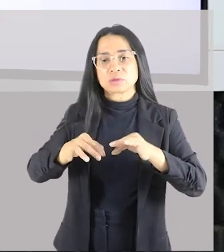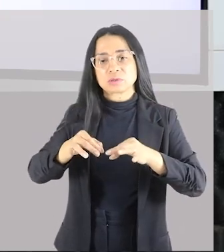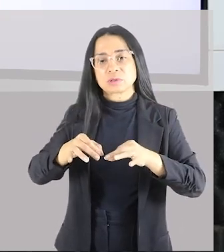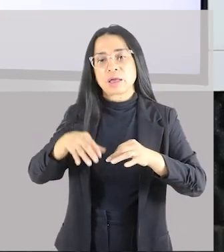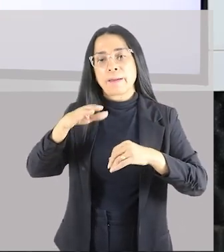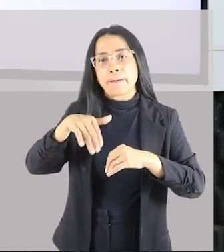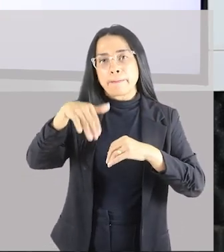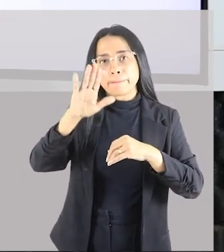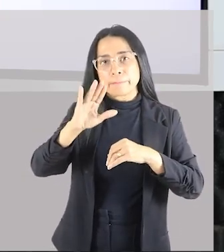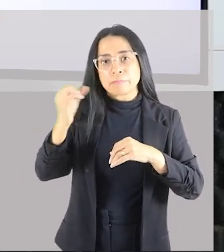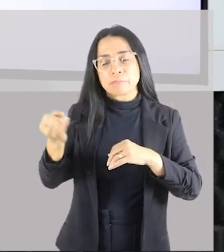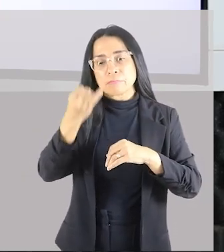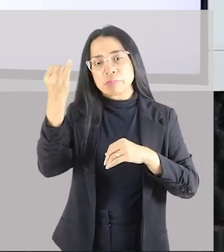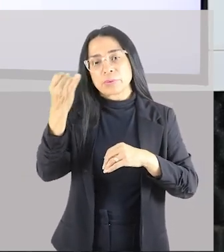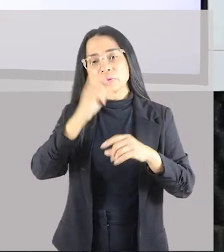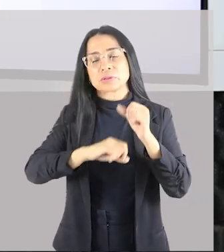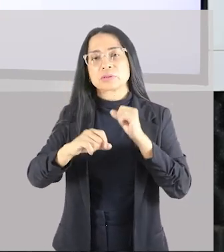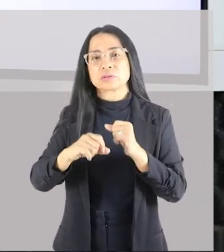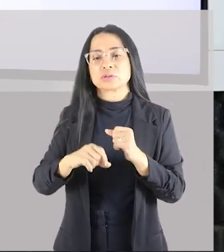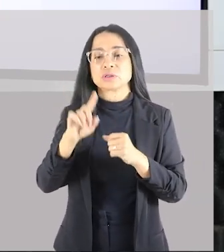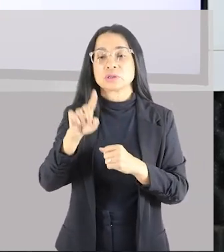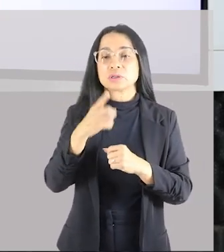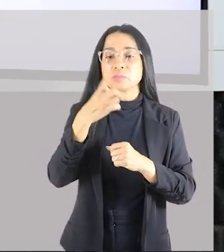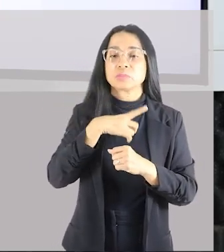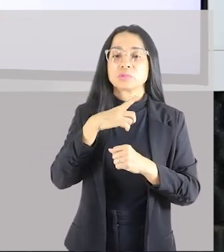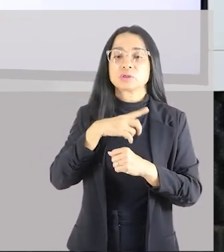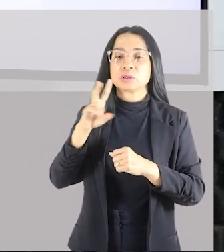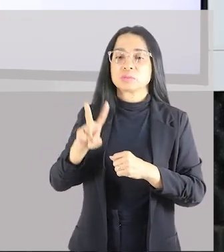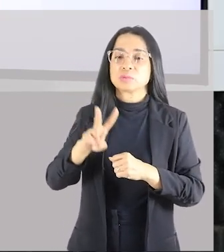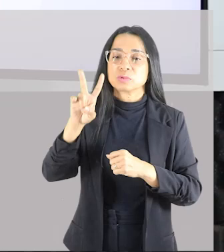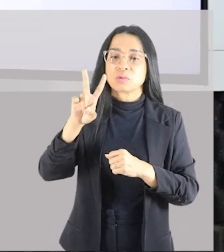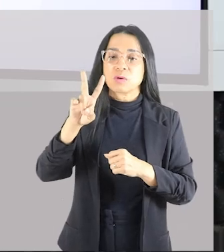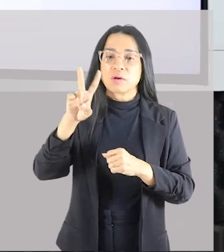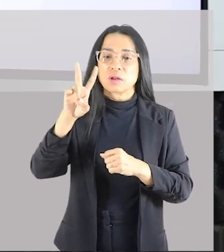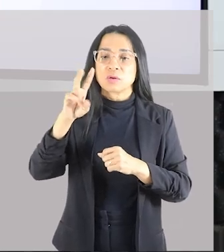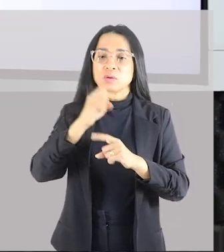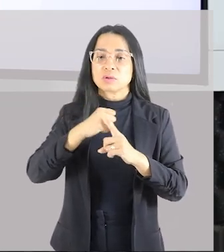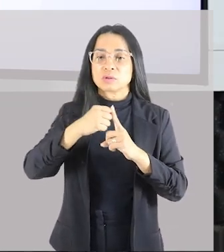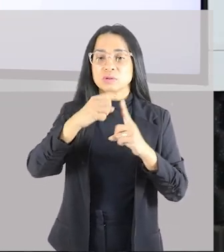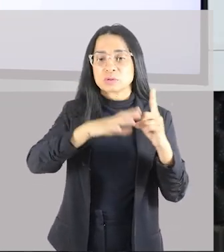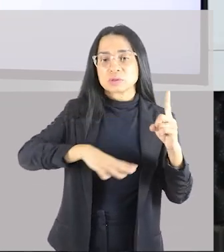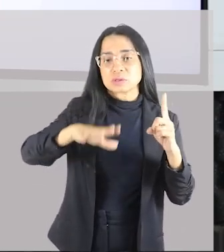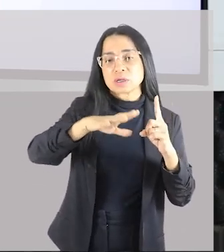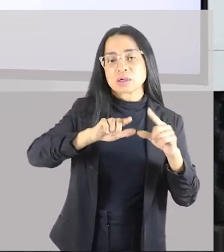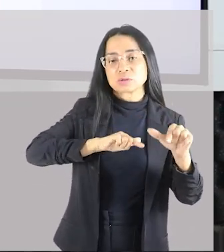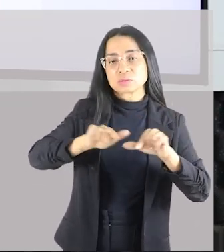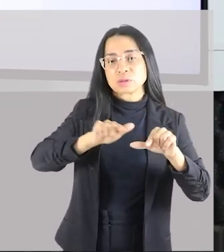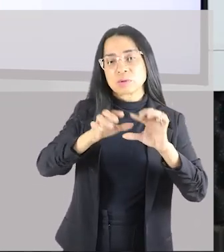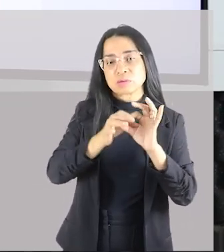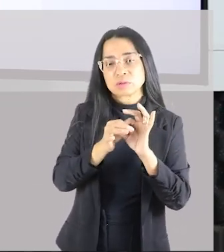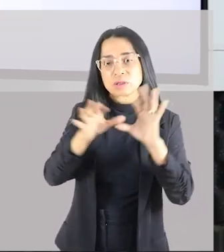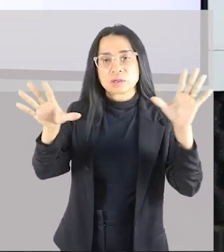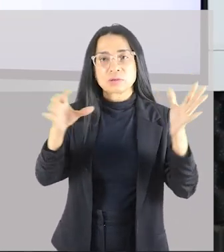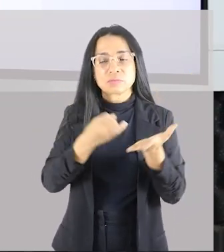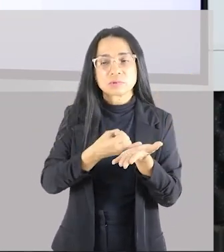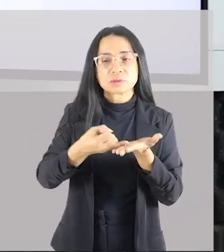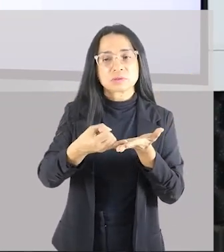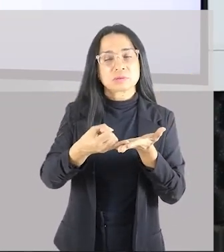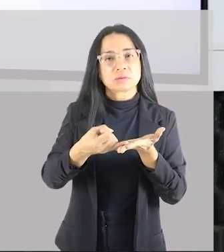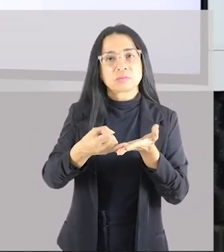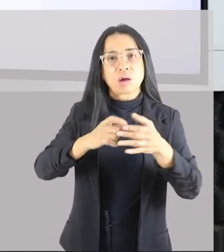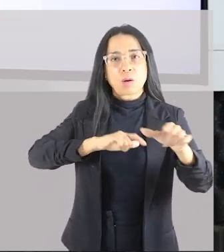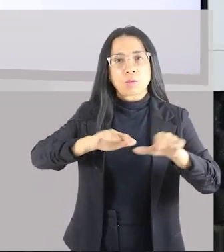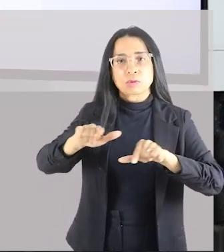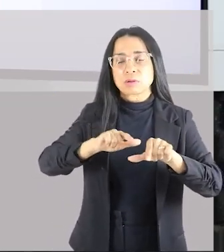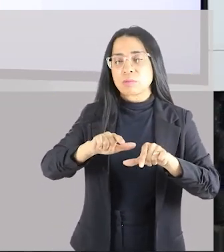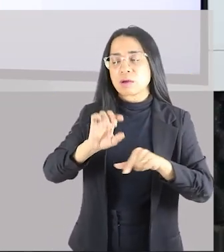temos o VAR, que são os valores sociais do trabalho e da livre iniciativa, que significa dizer que o trabalho, ele não é só uma forma